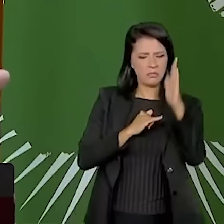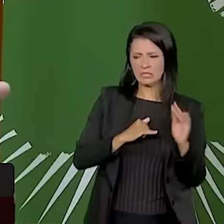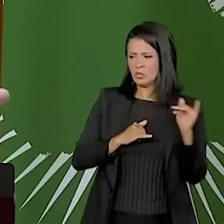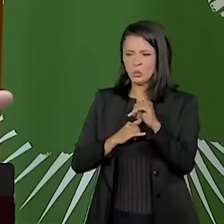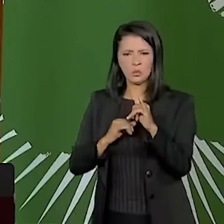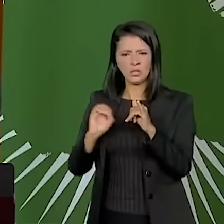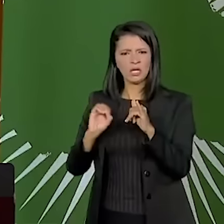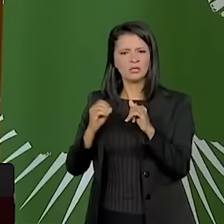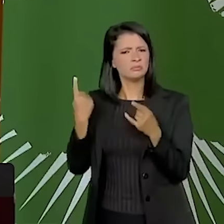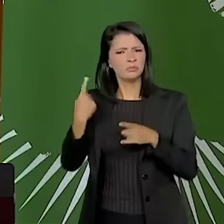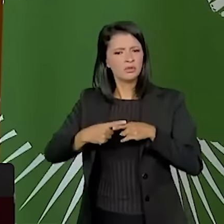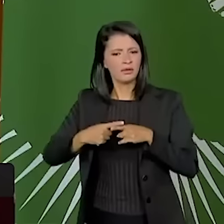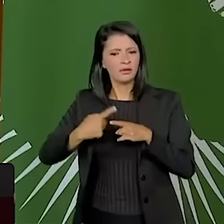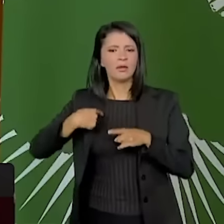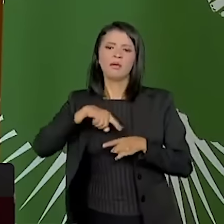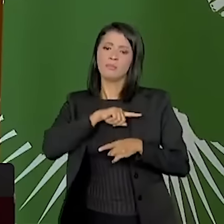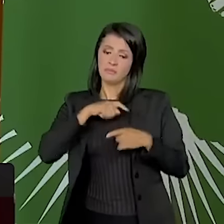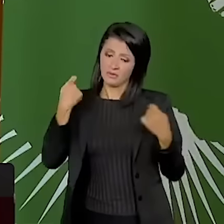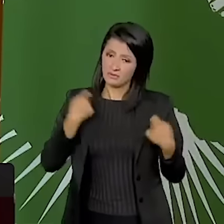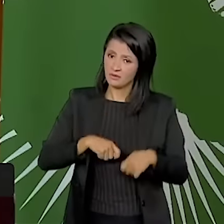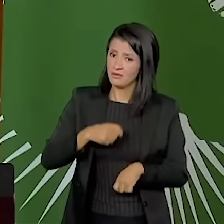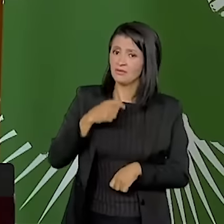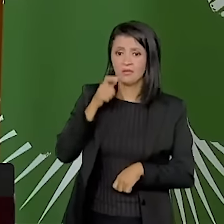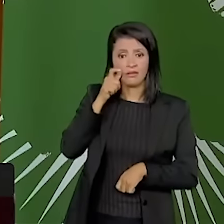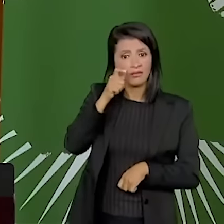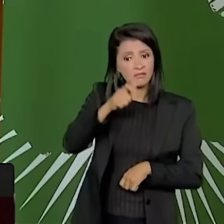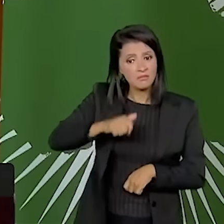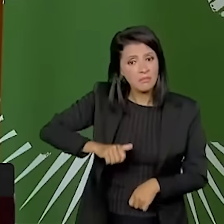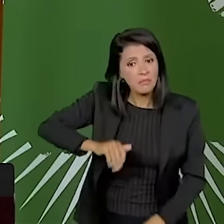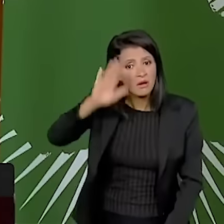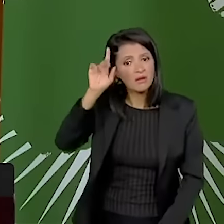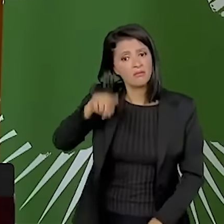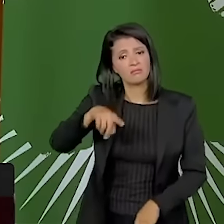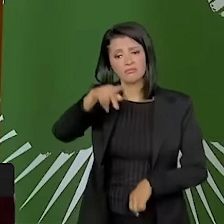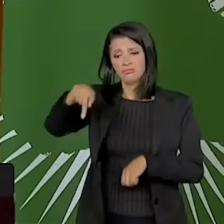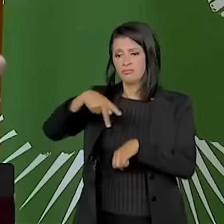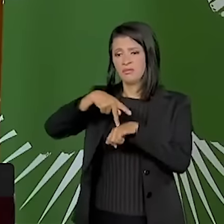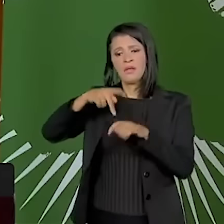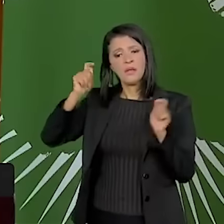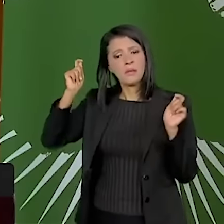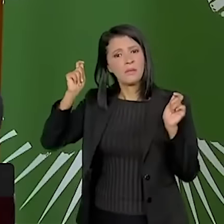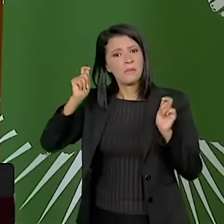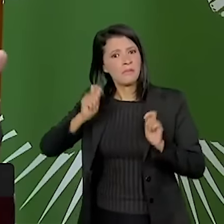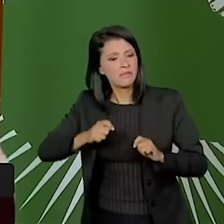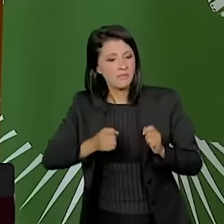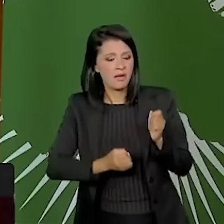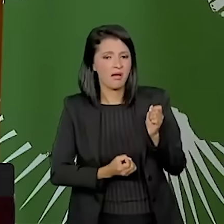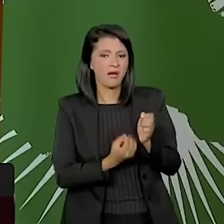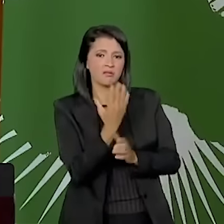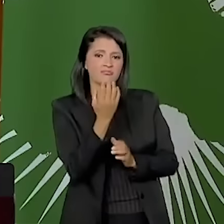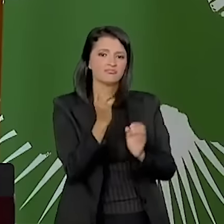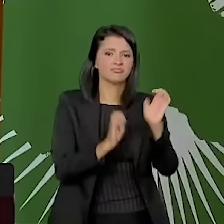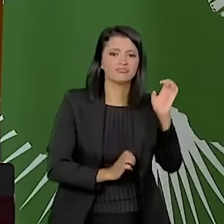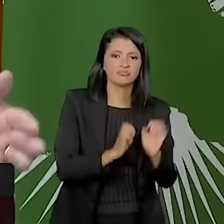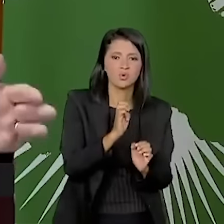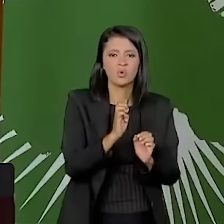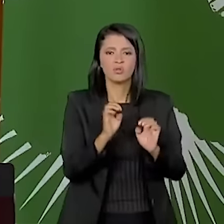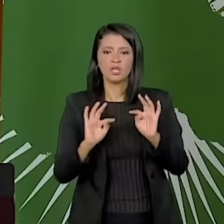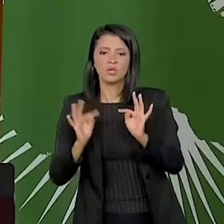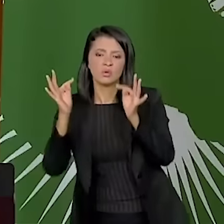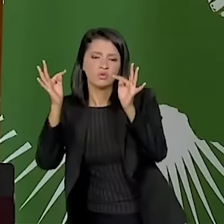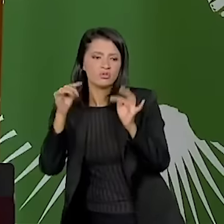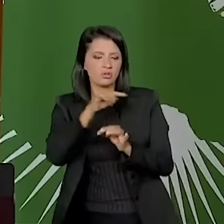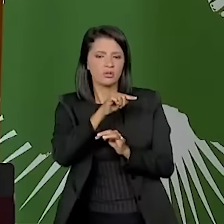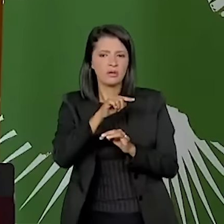mais interesse era exatamente o país que pode, sabe, ter mais indústria, que tem mais tecnologia. Sabe?